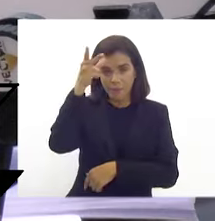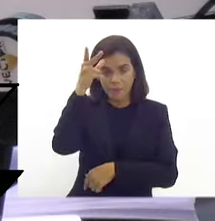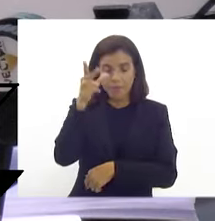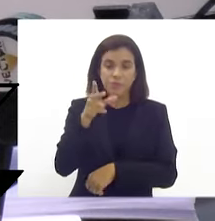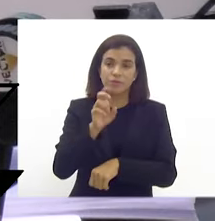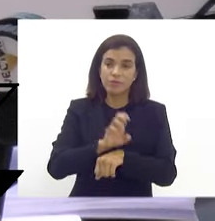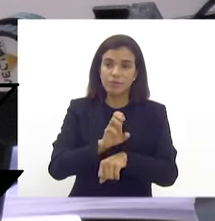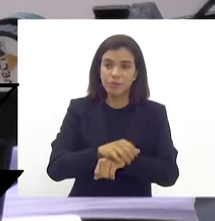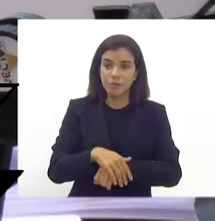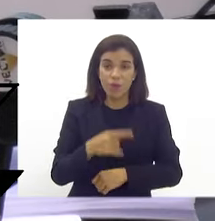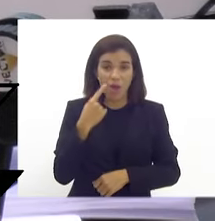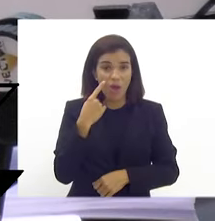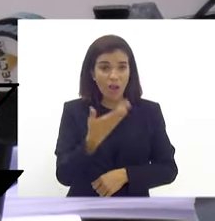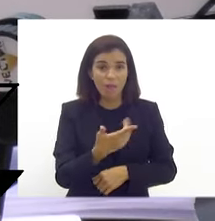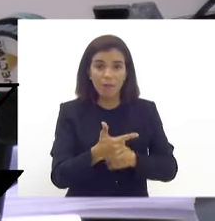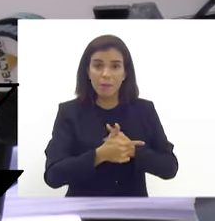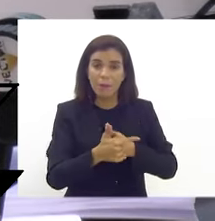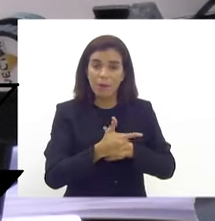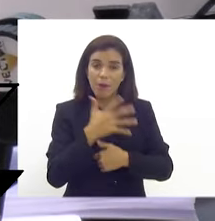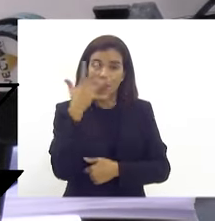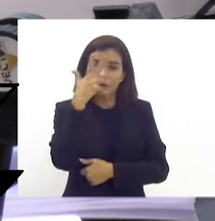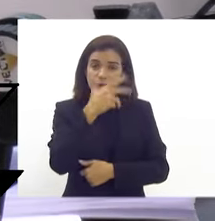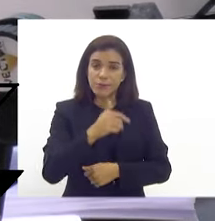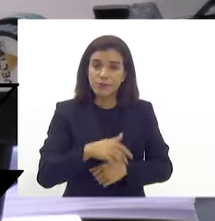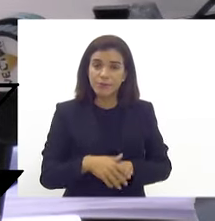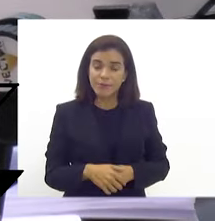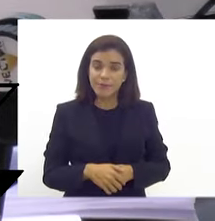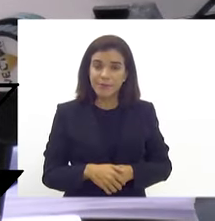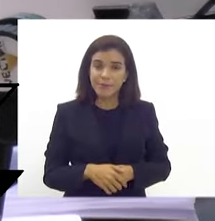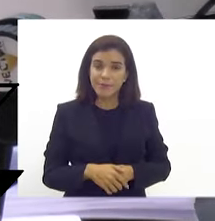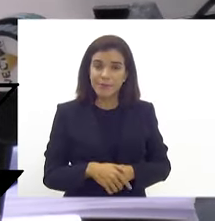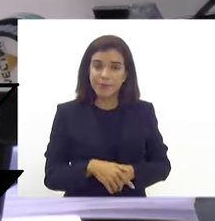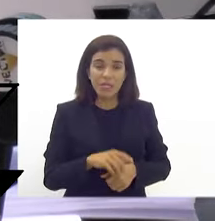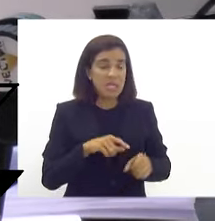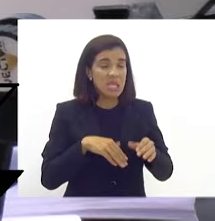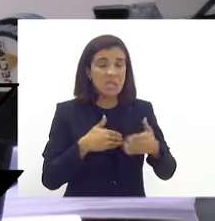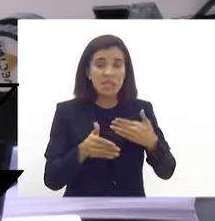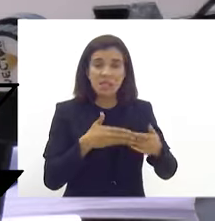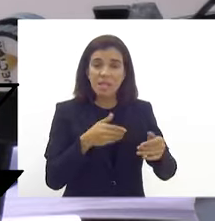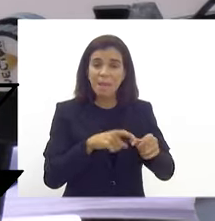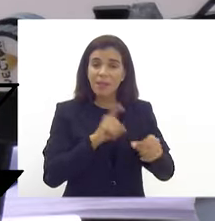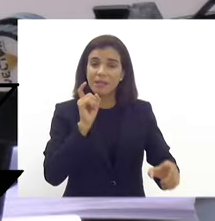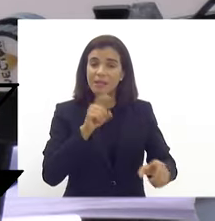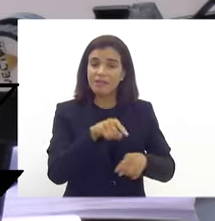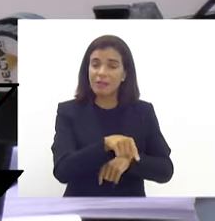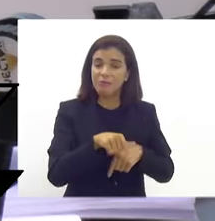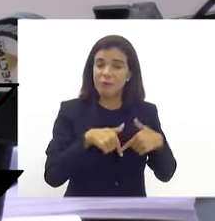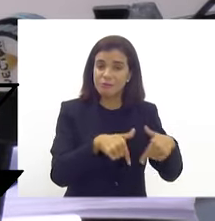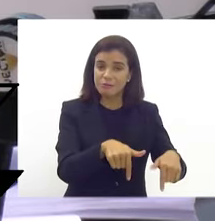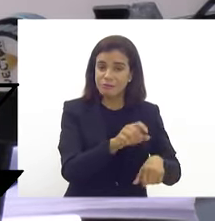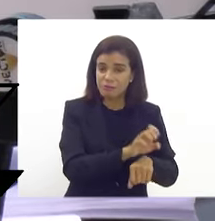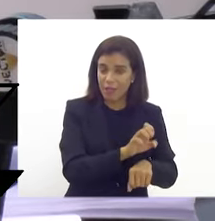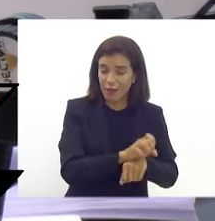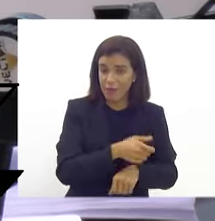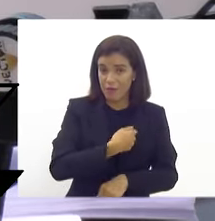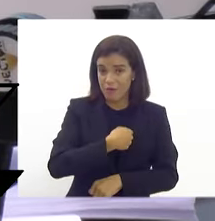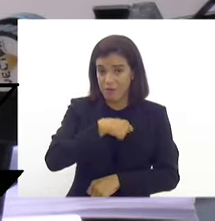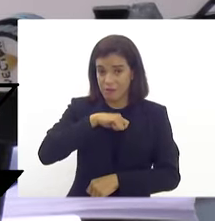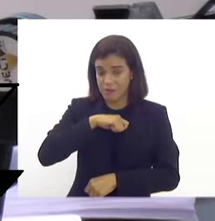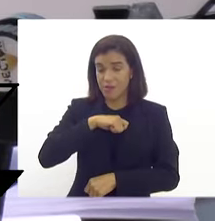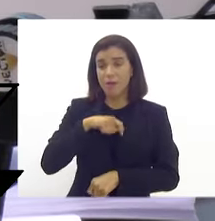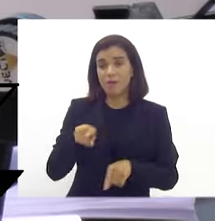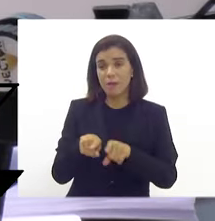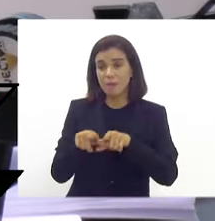tão importante do biama Independente da atuação do Estado ou do município no caso da fiscalização do